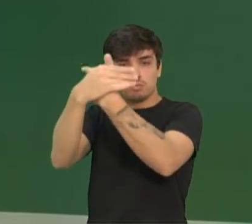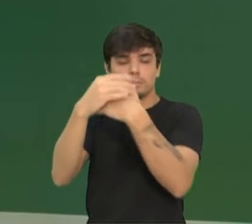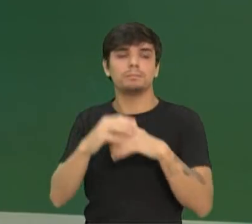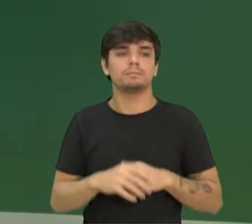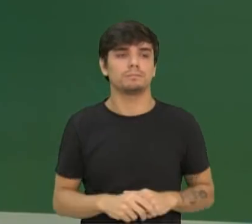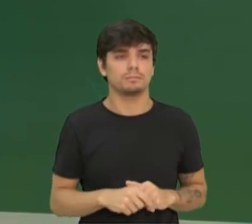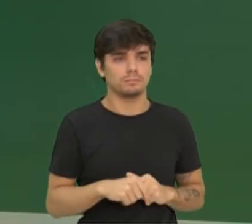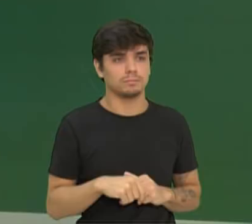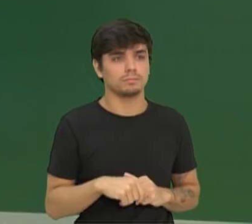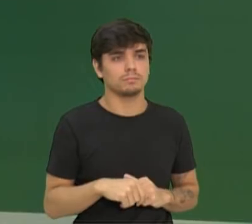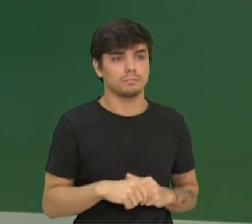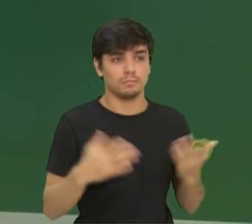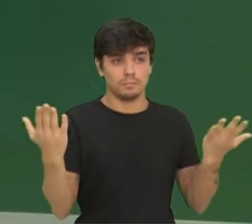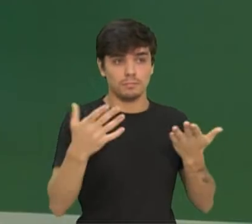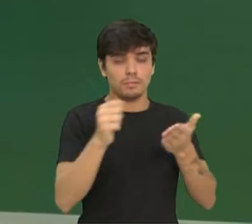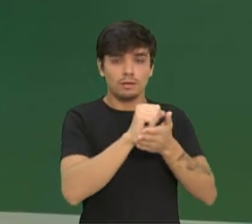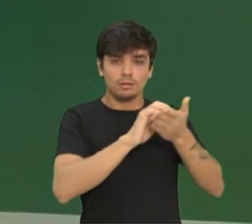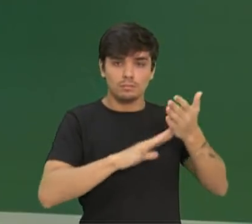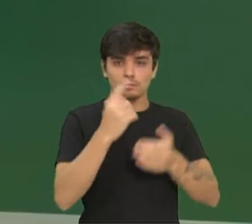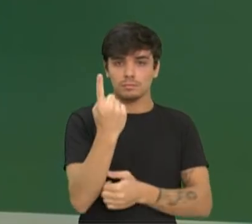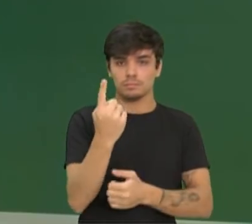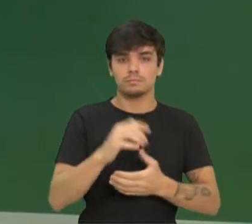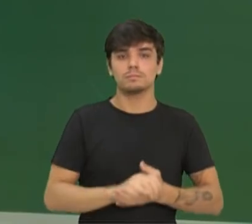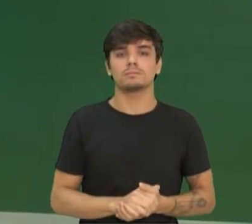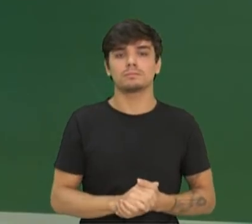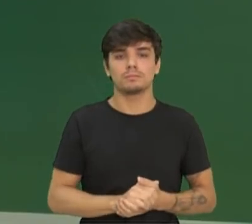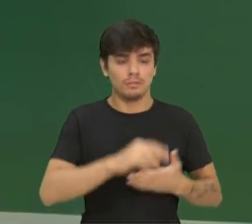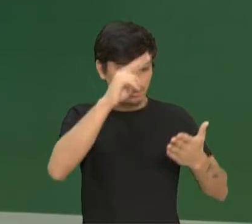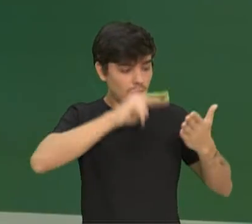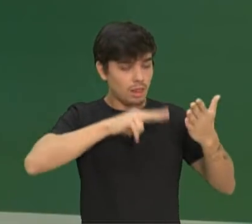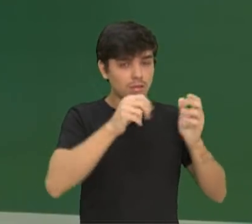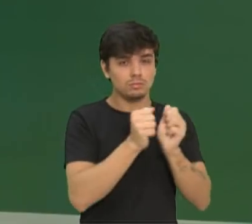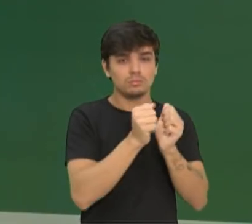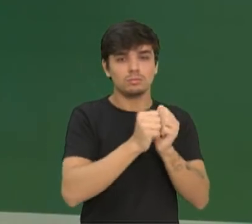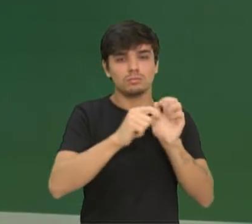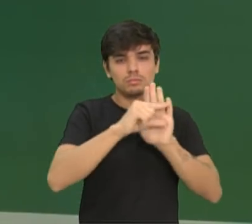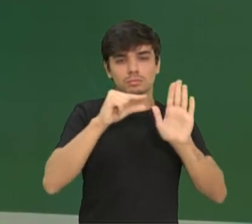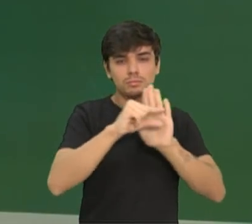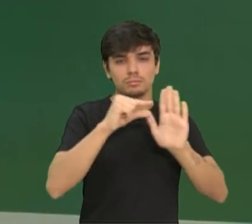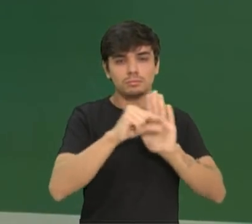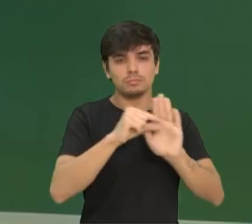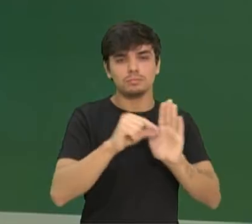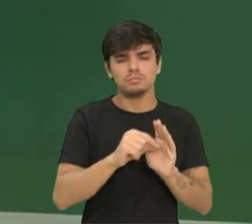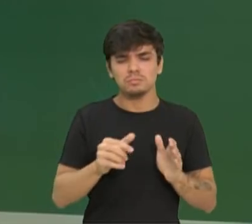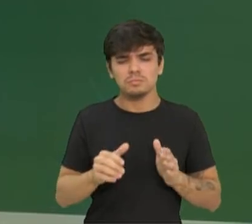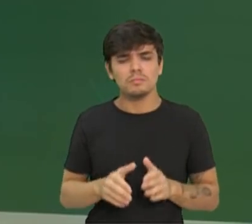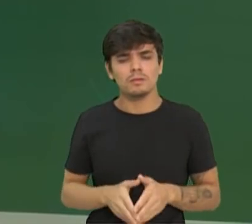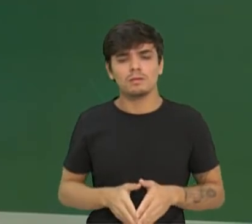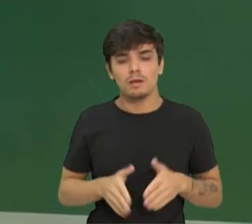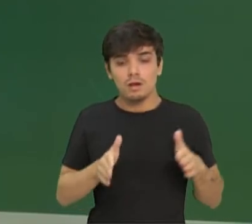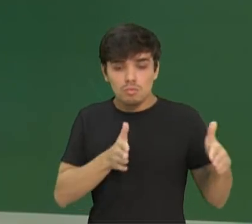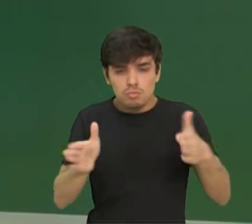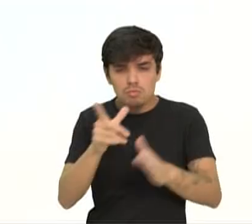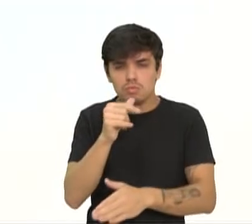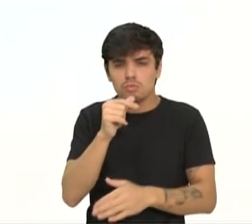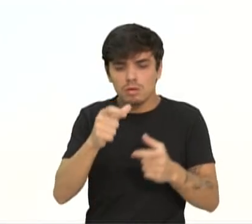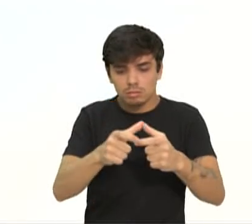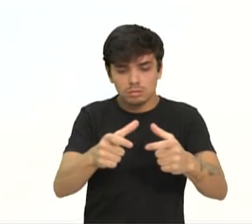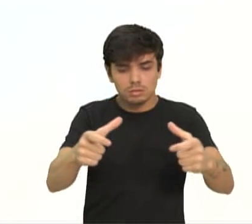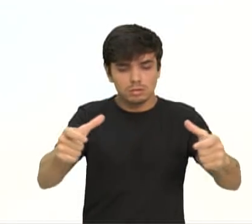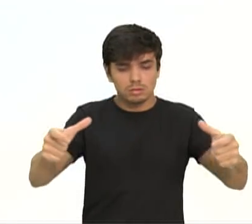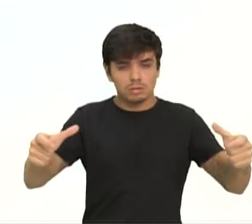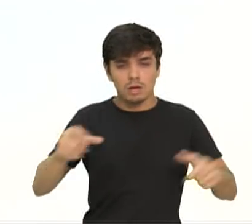Seguimos aí para o exercício número 1. Leia comigo esse trecho. Rio imenso, silencioso e de